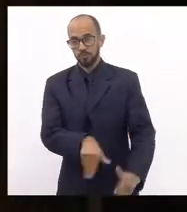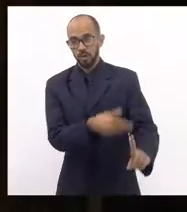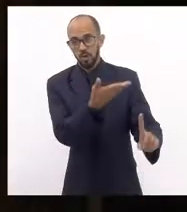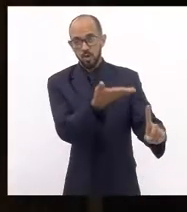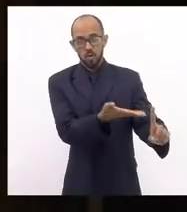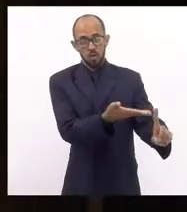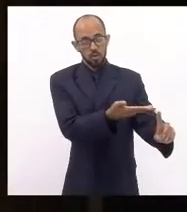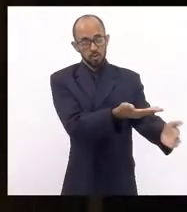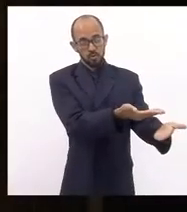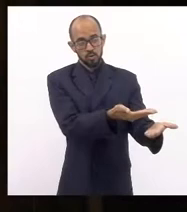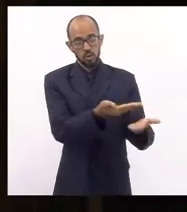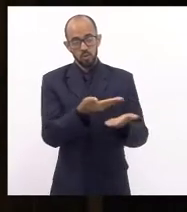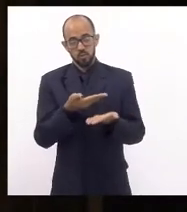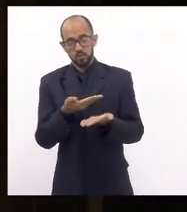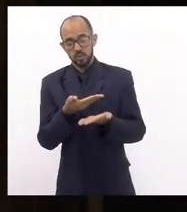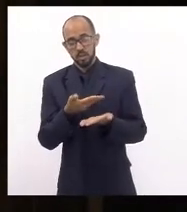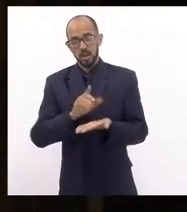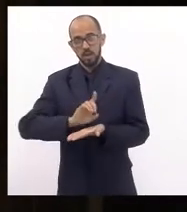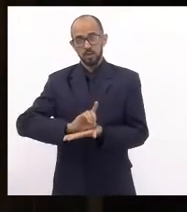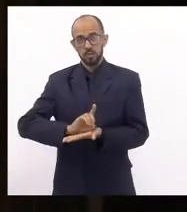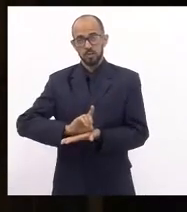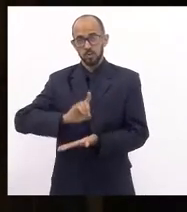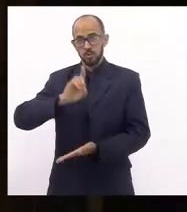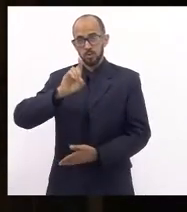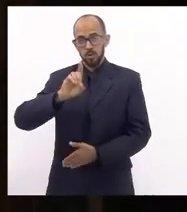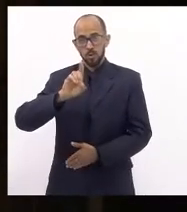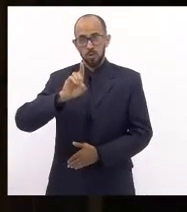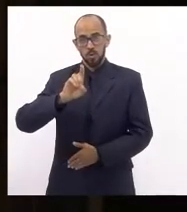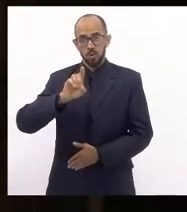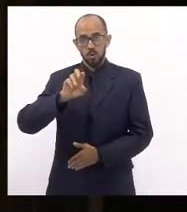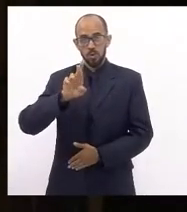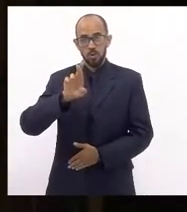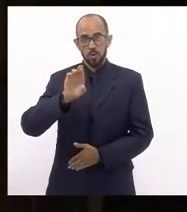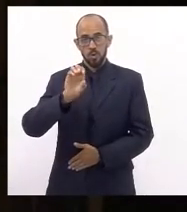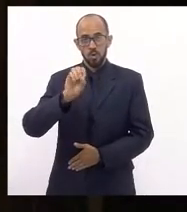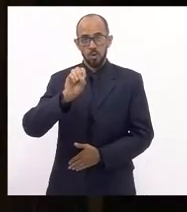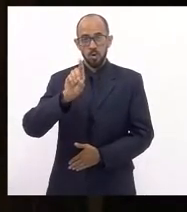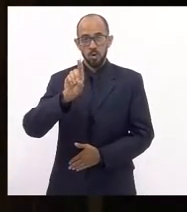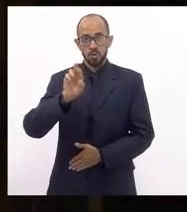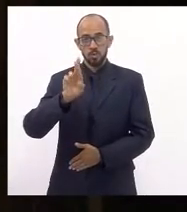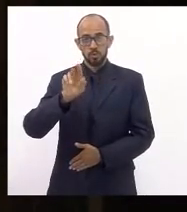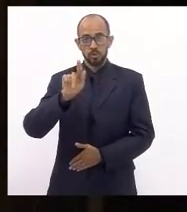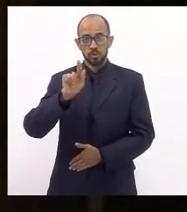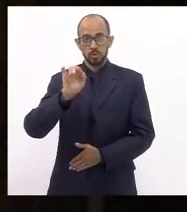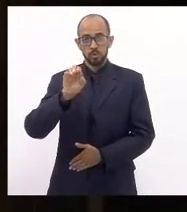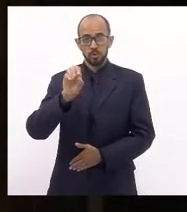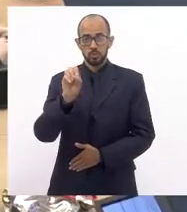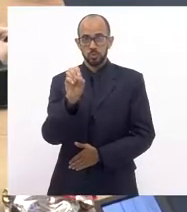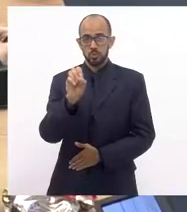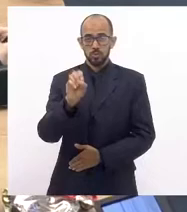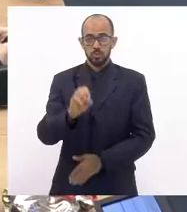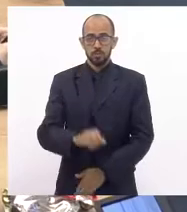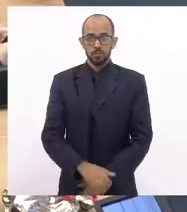Tenho a honra de chamar o excelentíssimo doutor Rodrigo Carneiro Rosa.